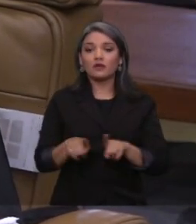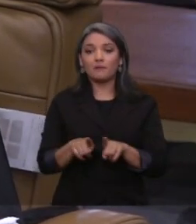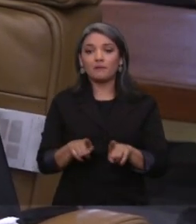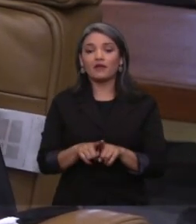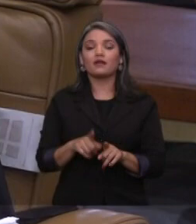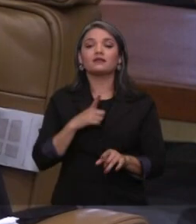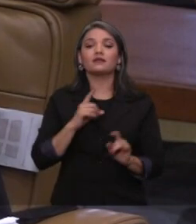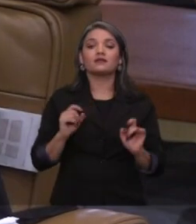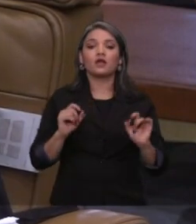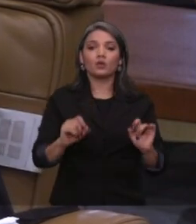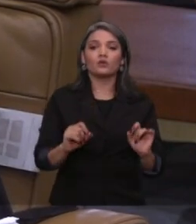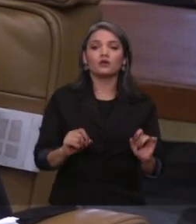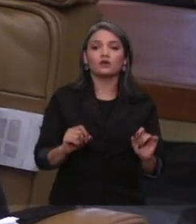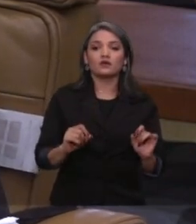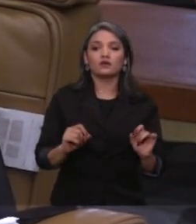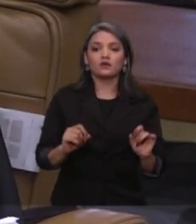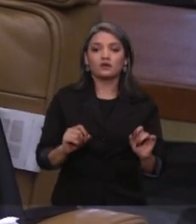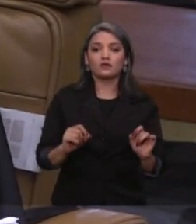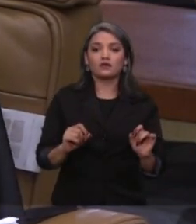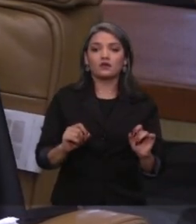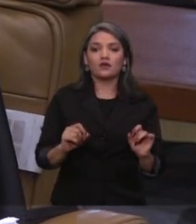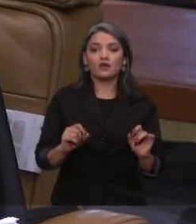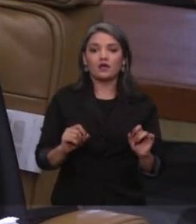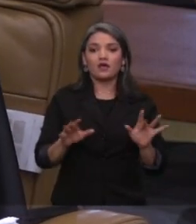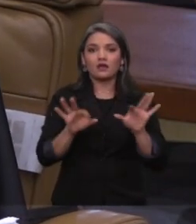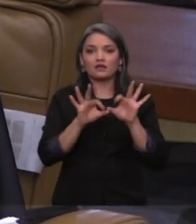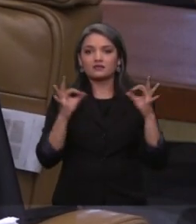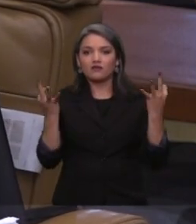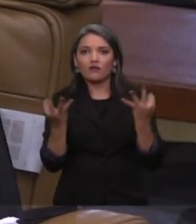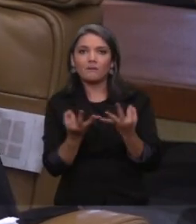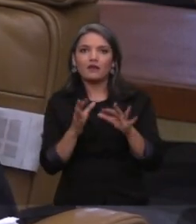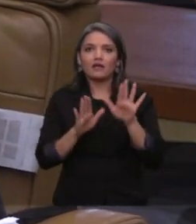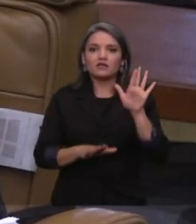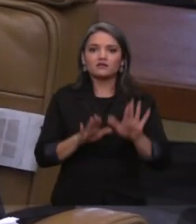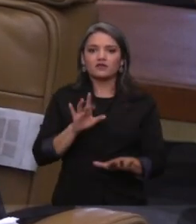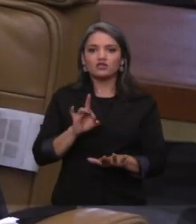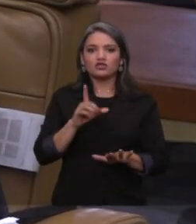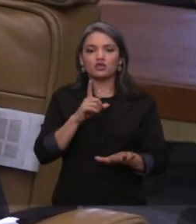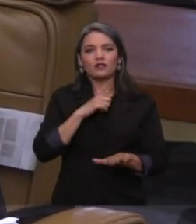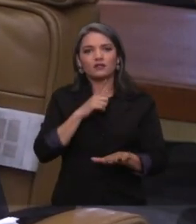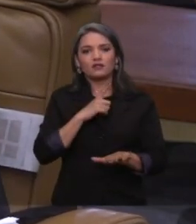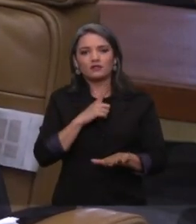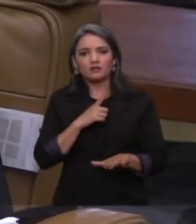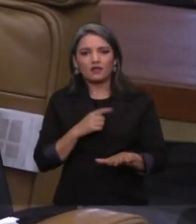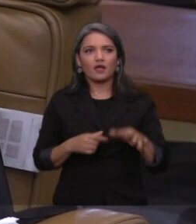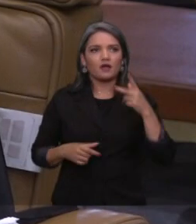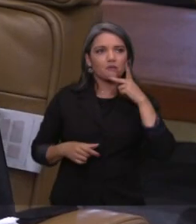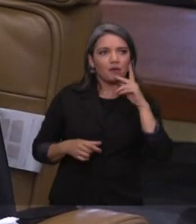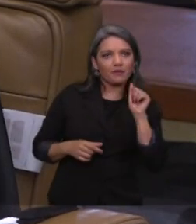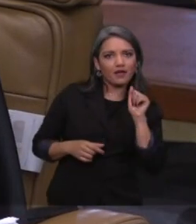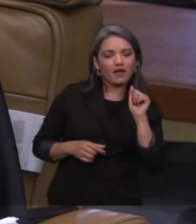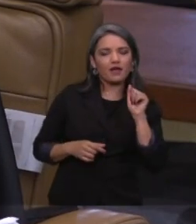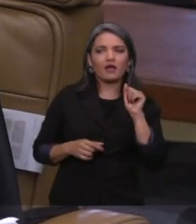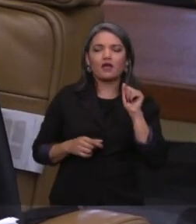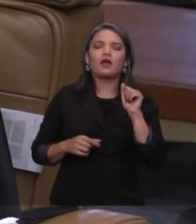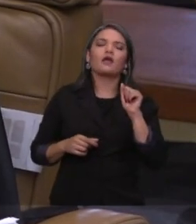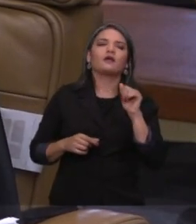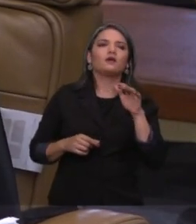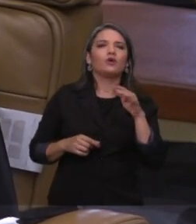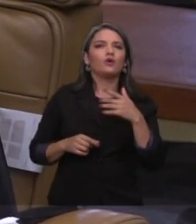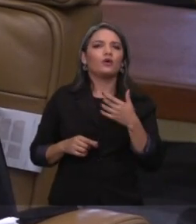não matrimonializadas ou nas chamadas famílias monoparentais, de um solteiro ou da solteira que adota e